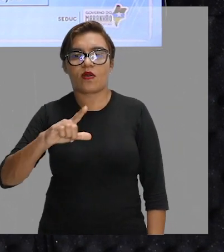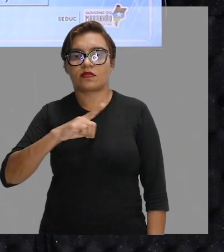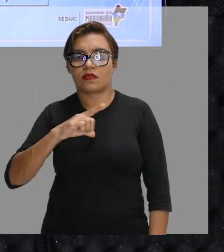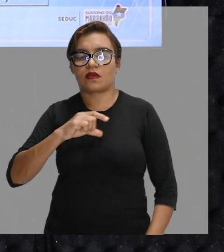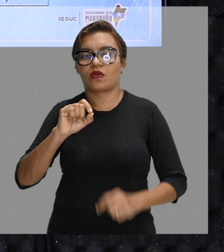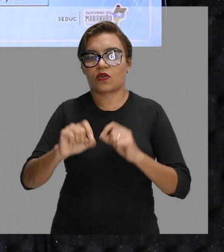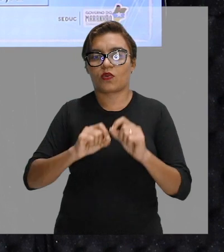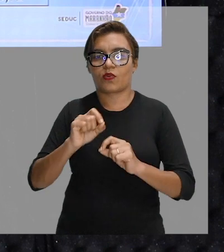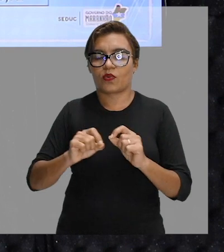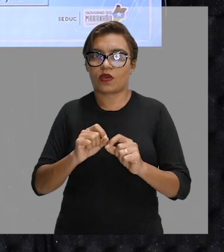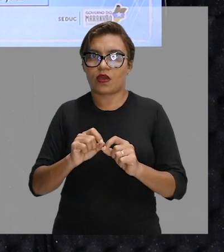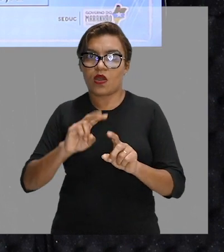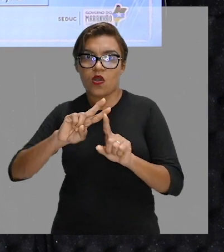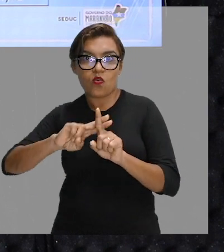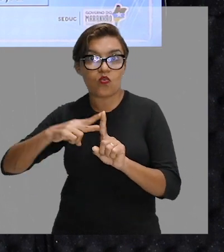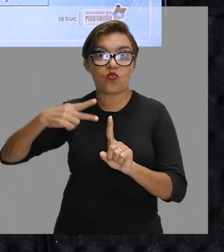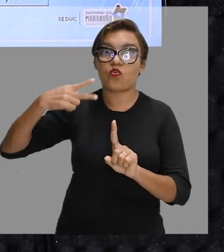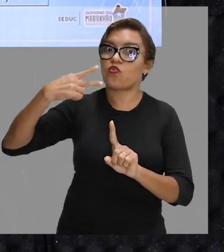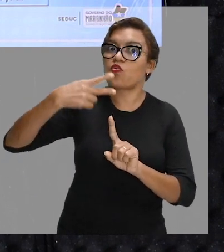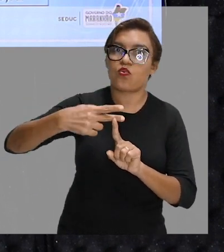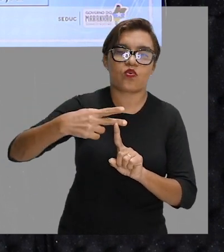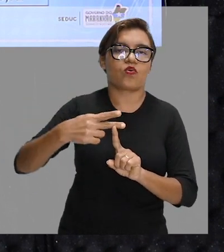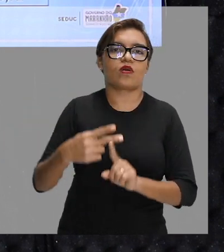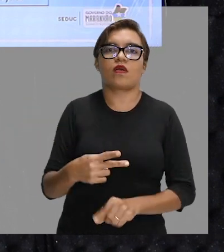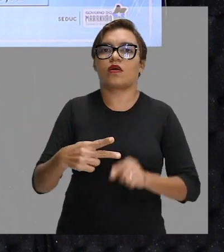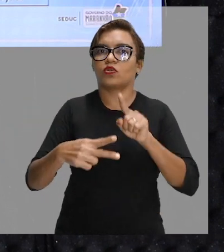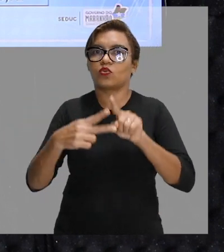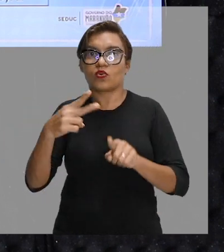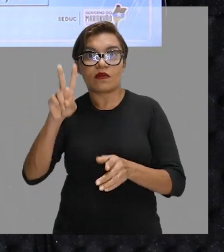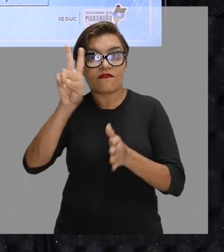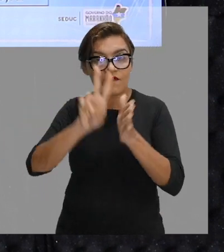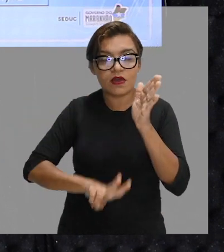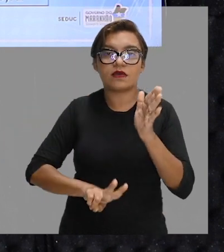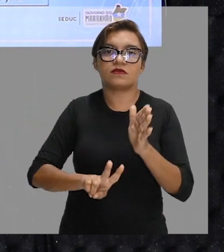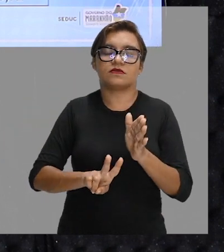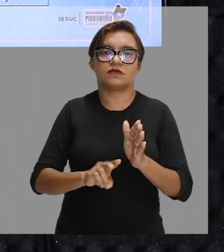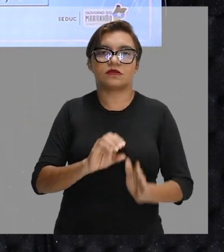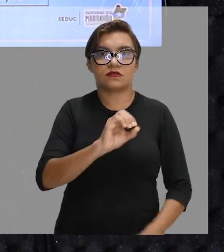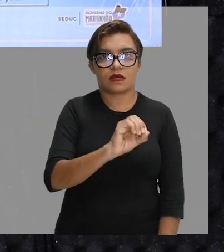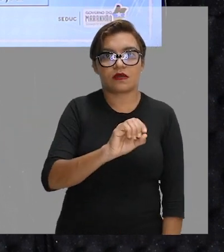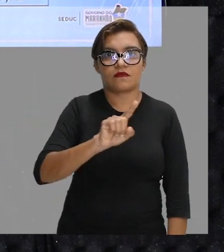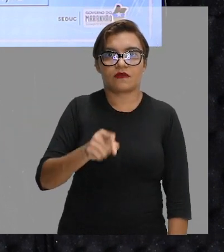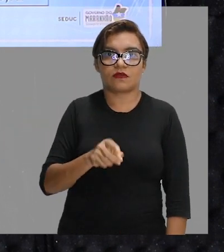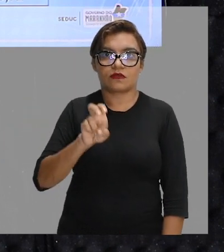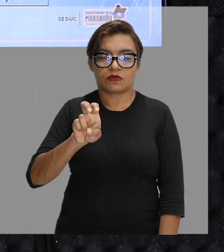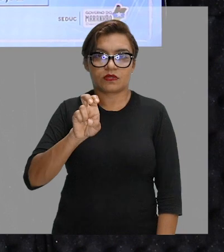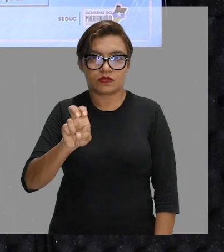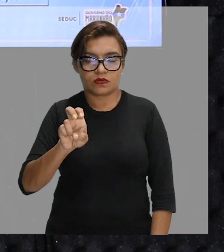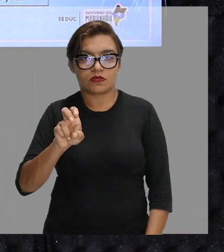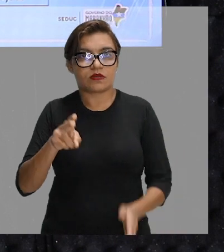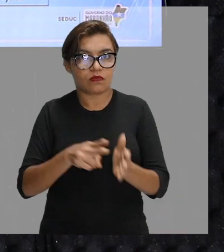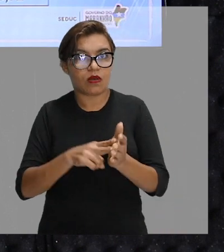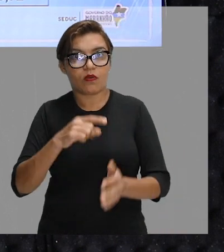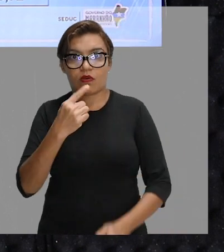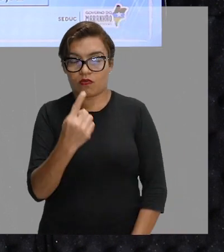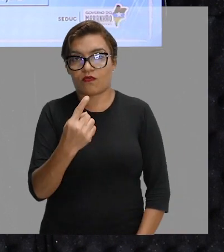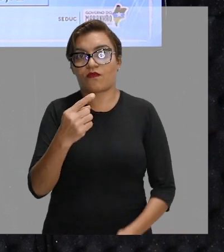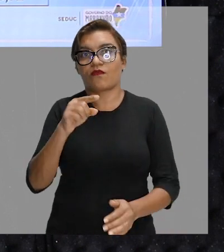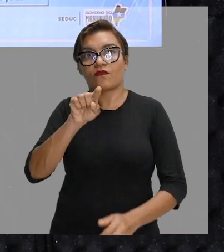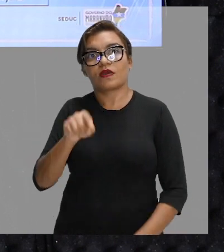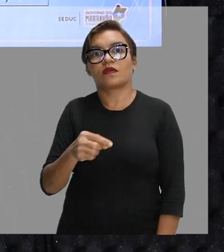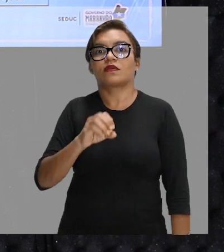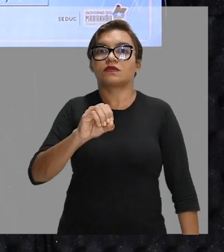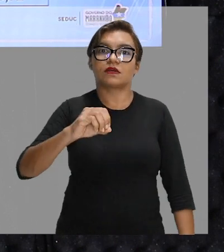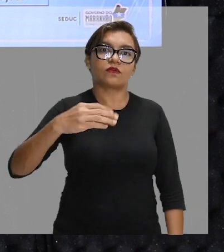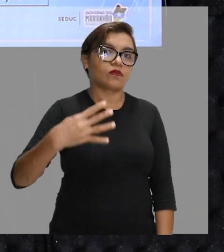o efeito é o dobro. 2 vezes 0,52 é 1,04. Então, eu dobrei a